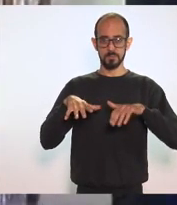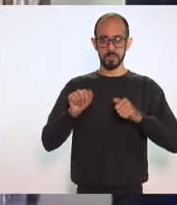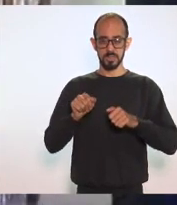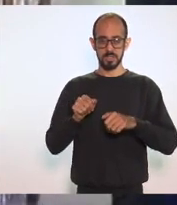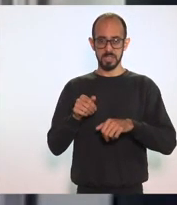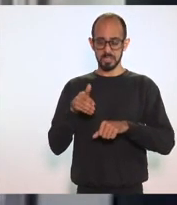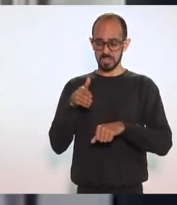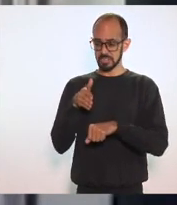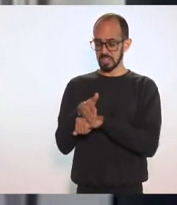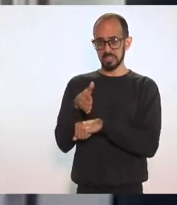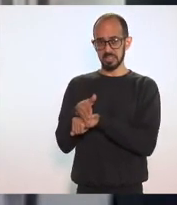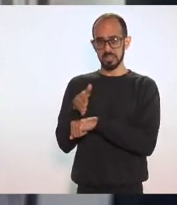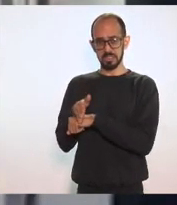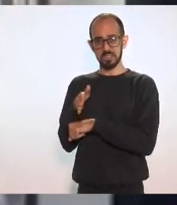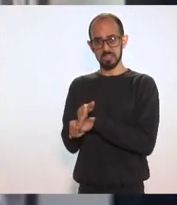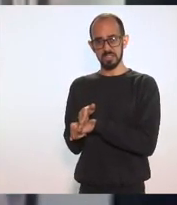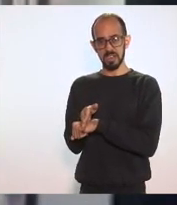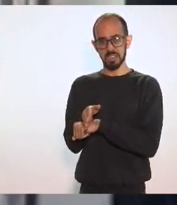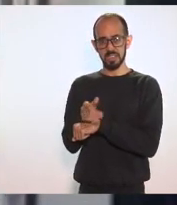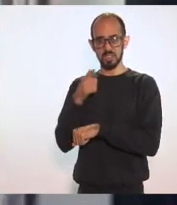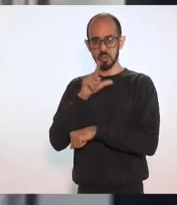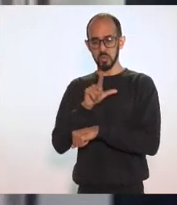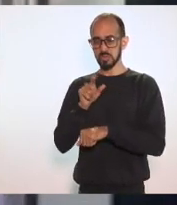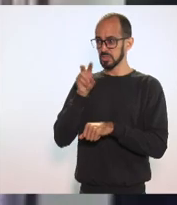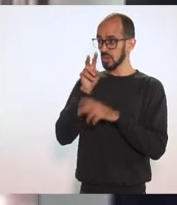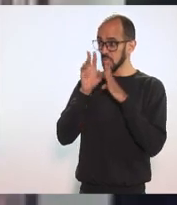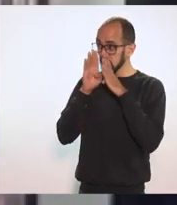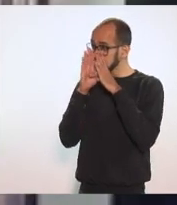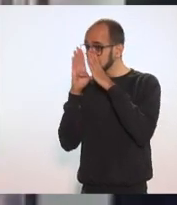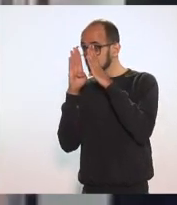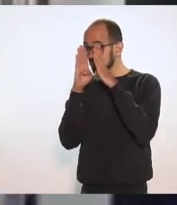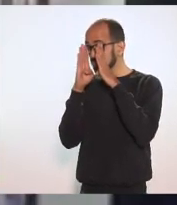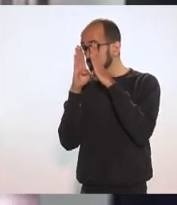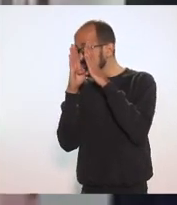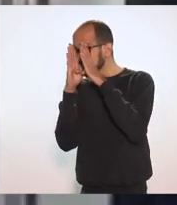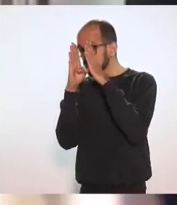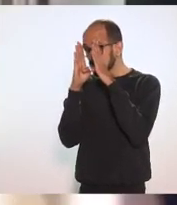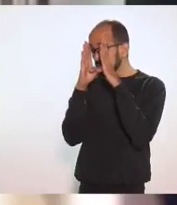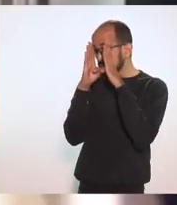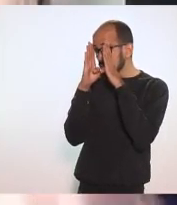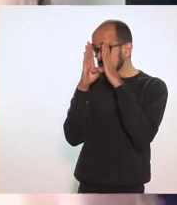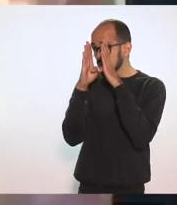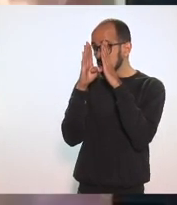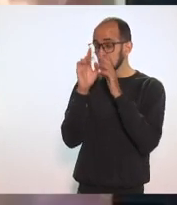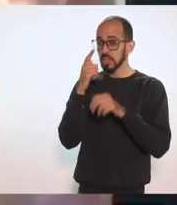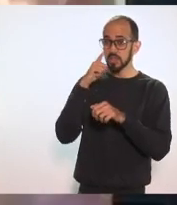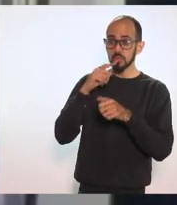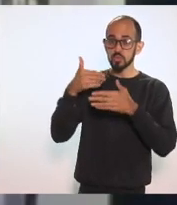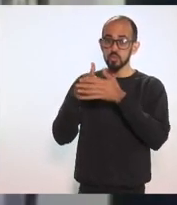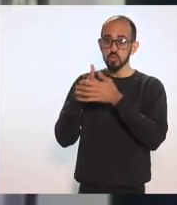frestas que consigo enxergar, escondo minhas aflições.